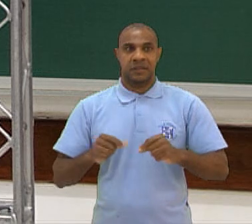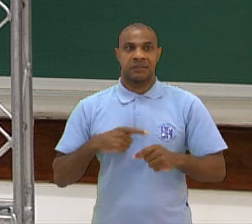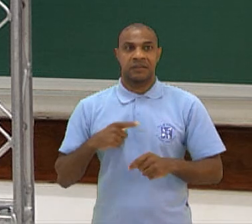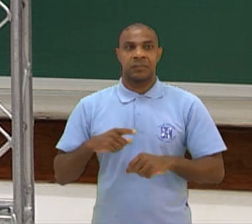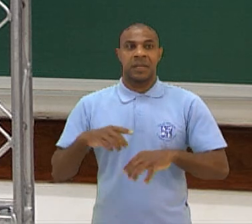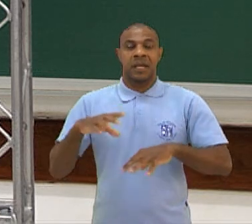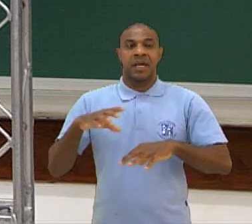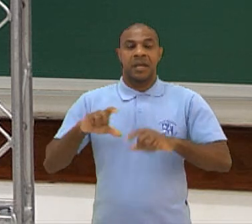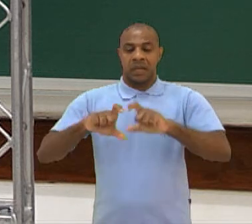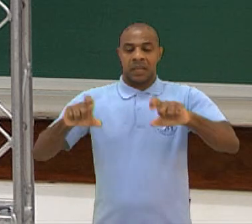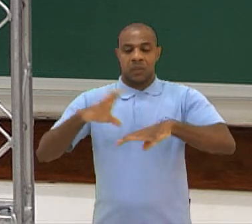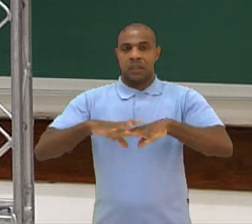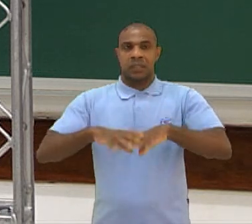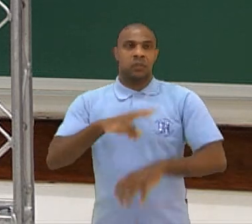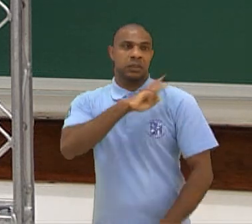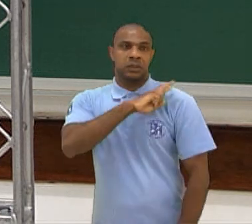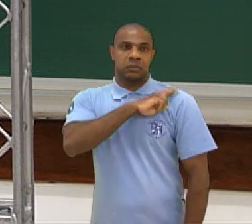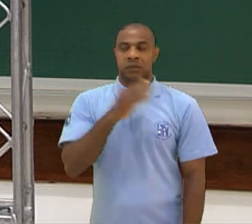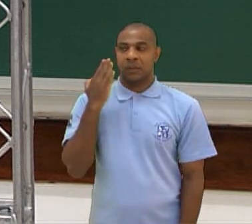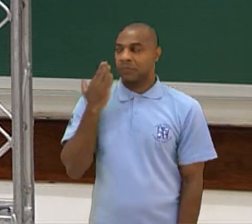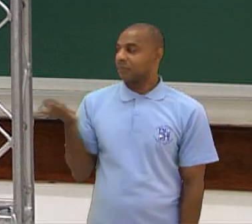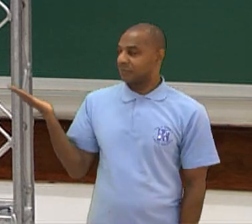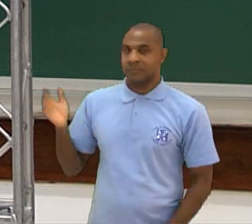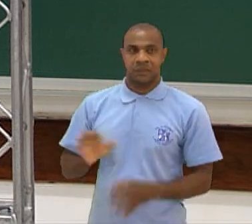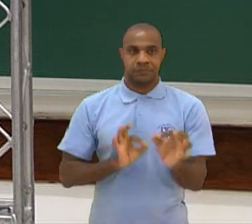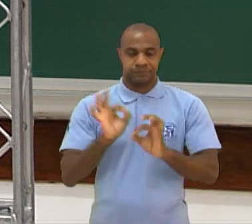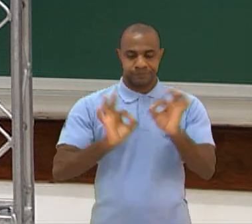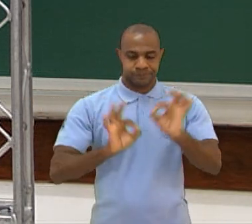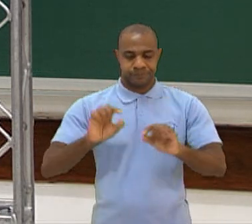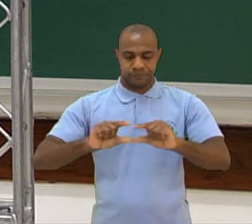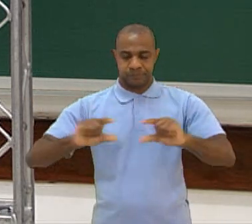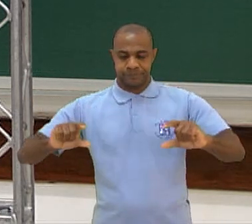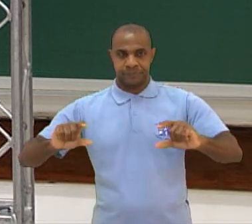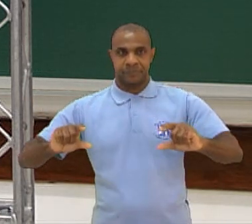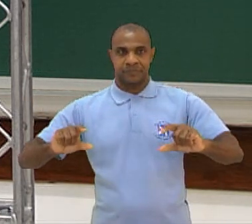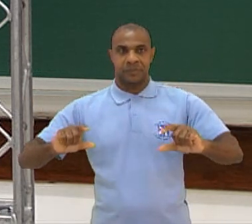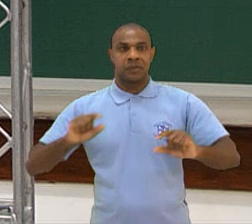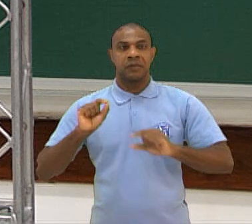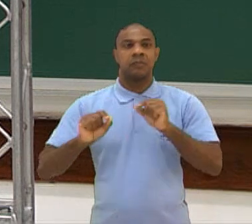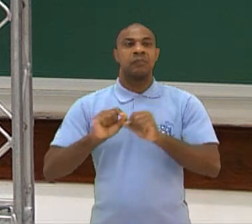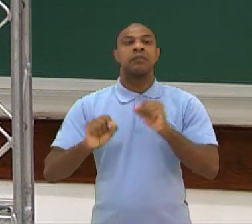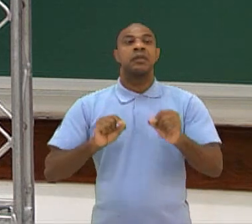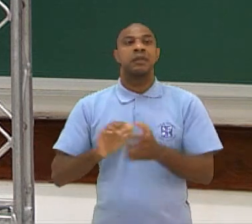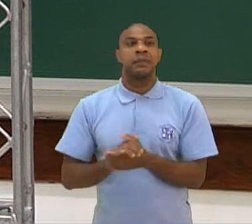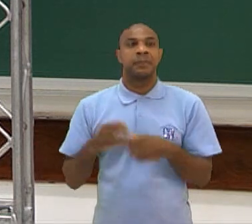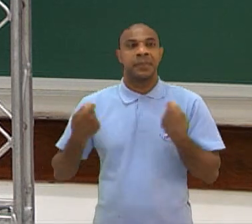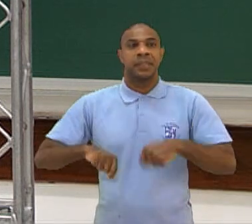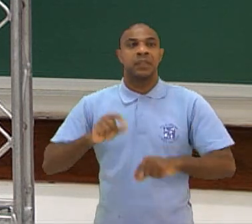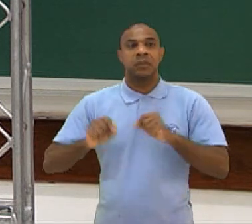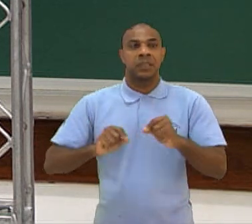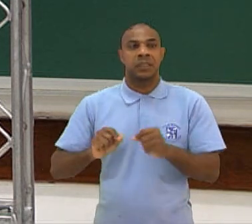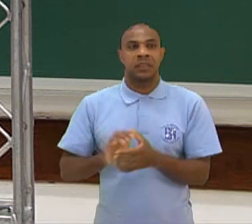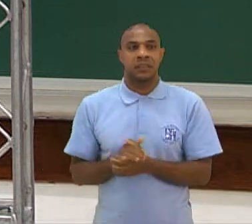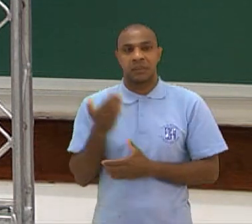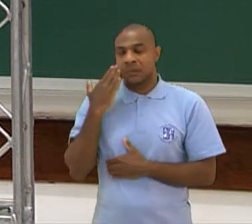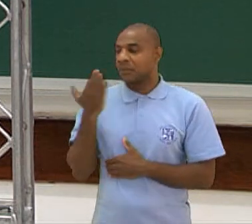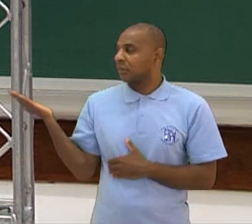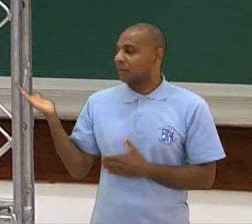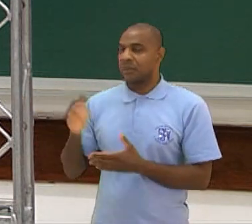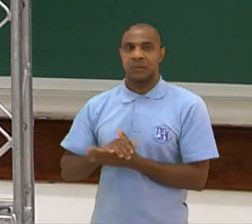colunas. Opa, adiantei um pouquinho, desculpa. Olha só, A vezes menos 1 vezes A dá menos A ao